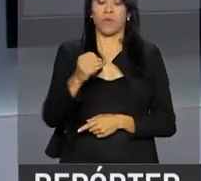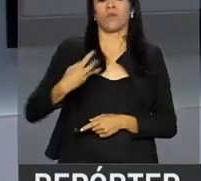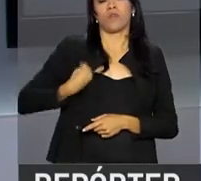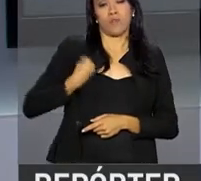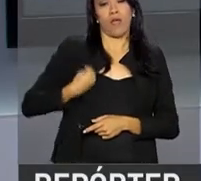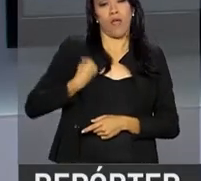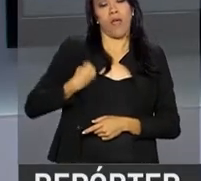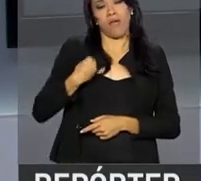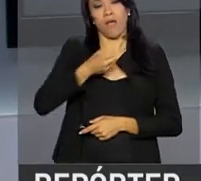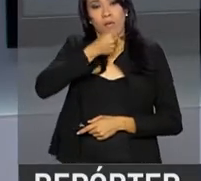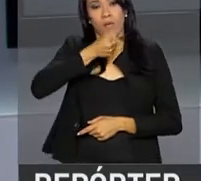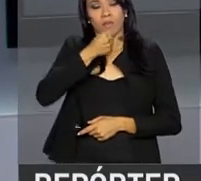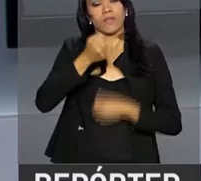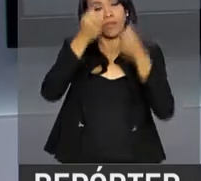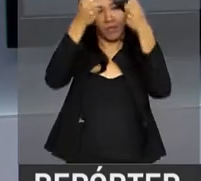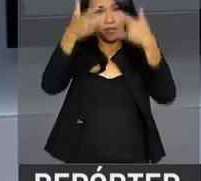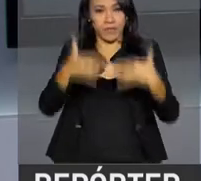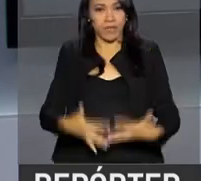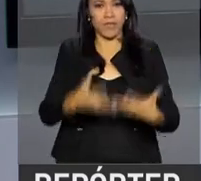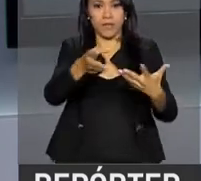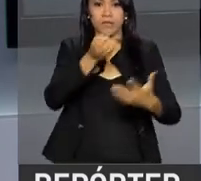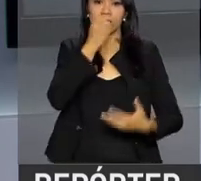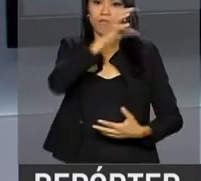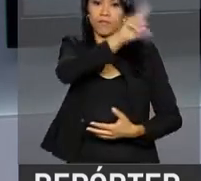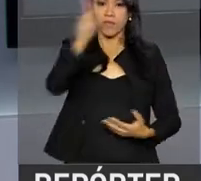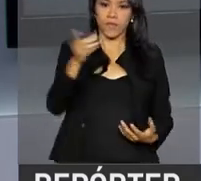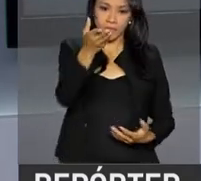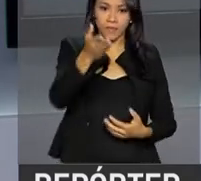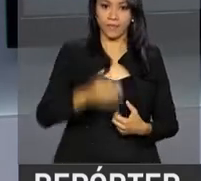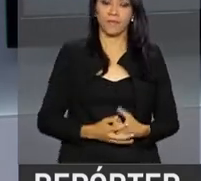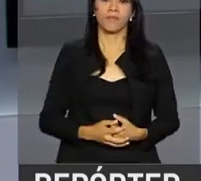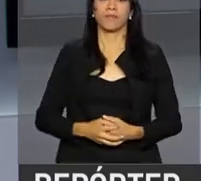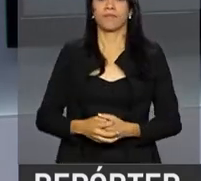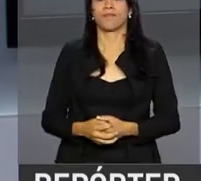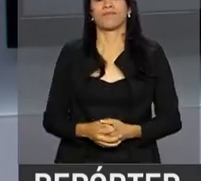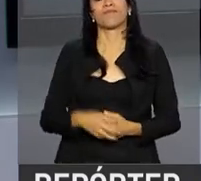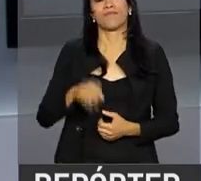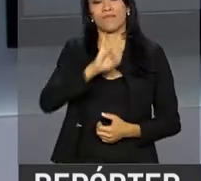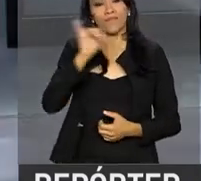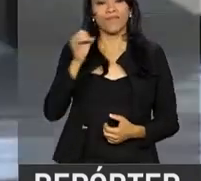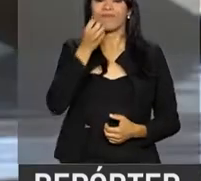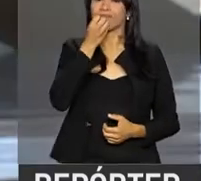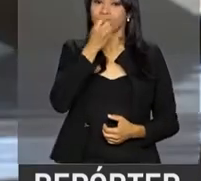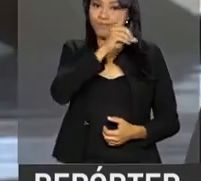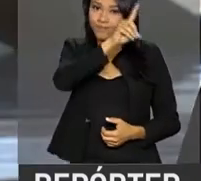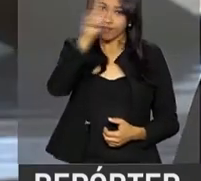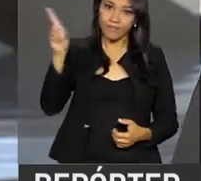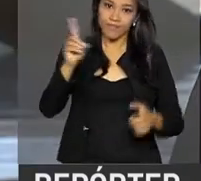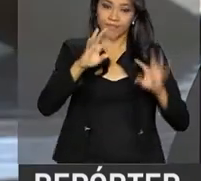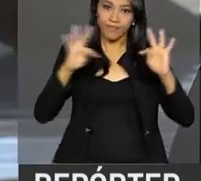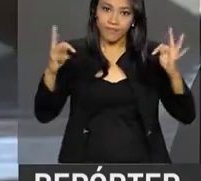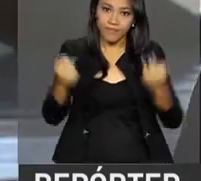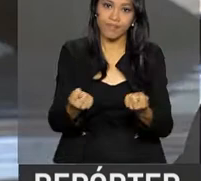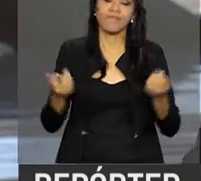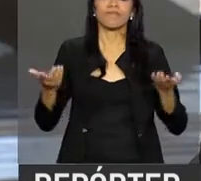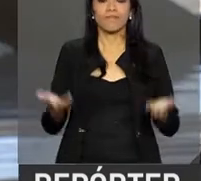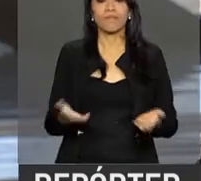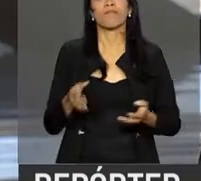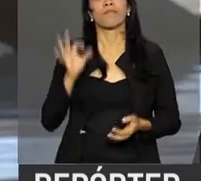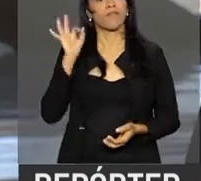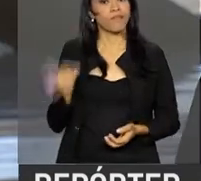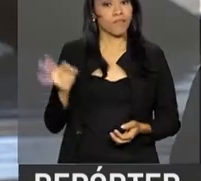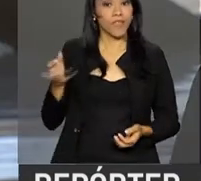e tem os detalhes pra gente bom dia joão pedro o canal bom dia você bom dia a todos é isso como você